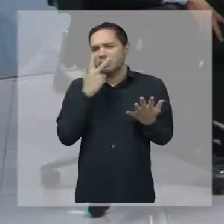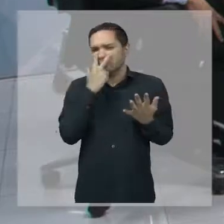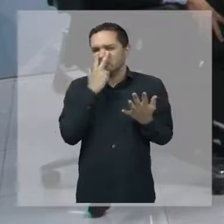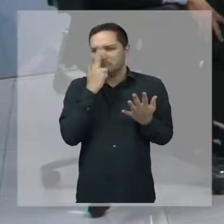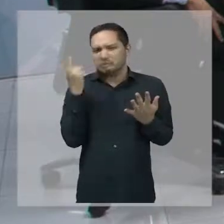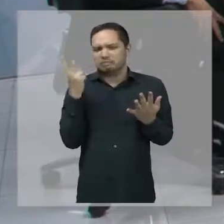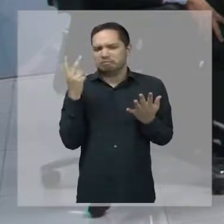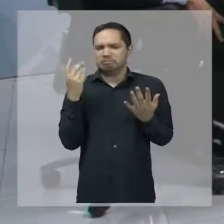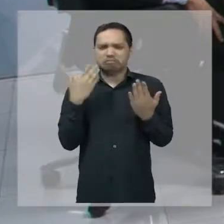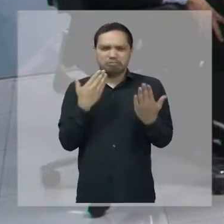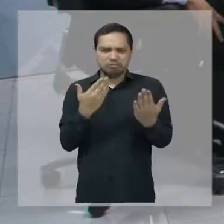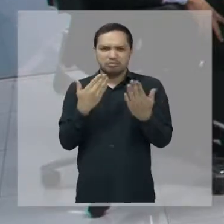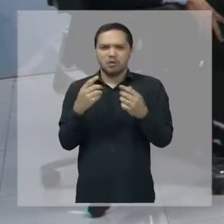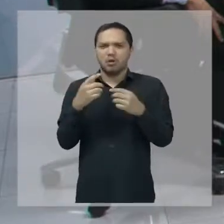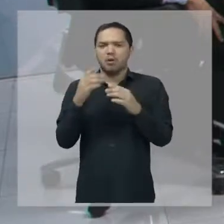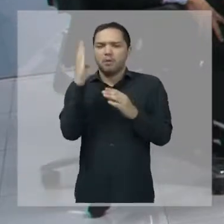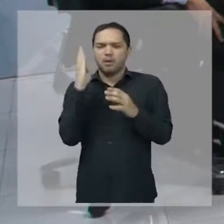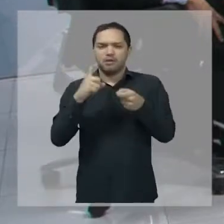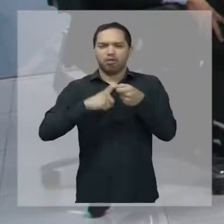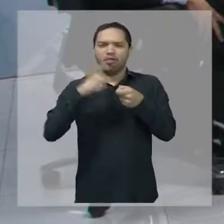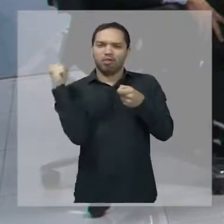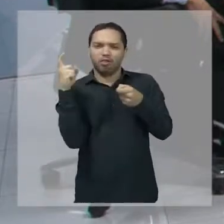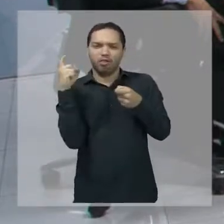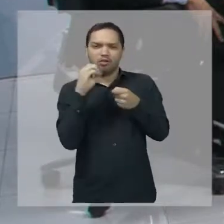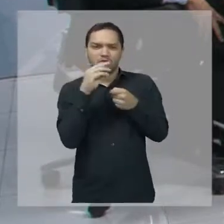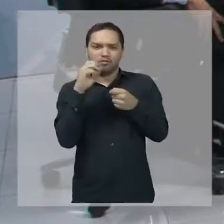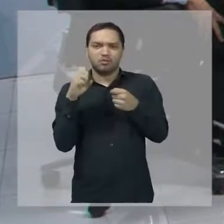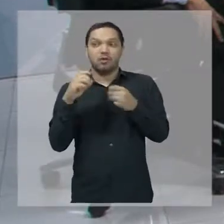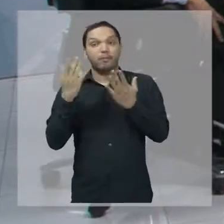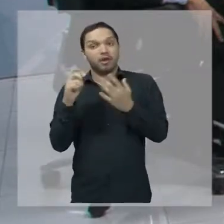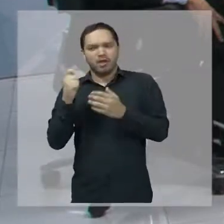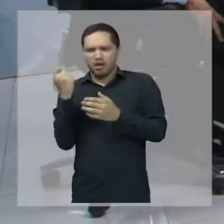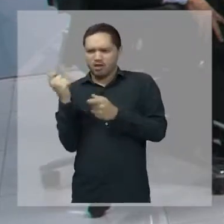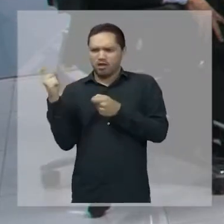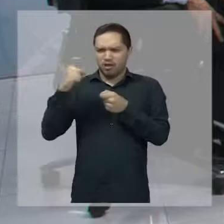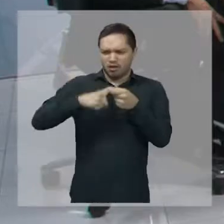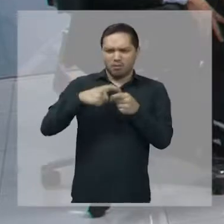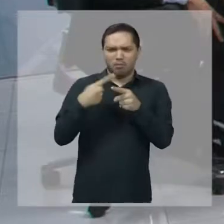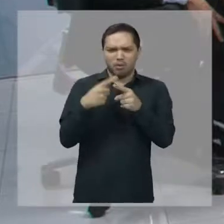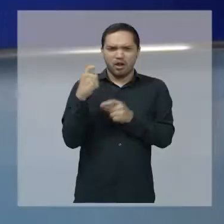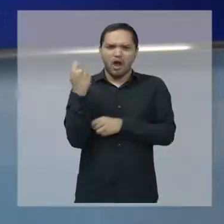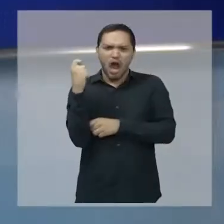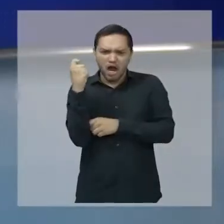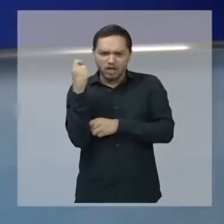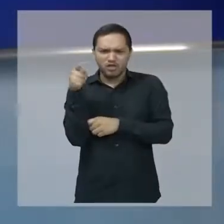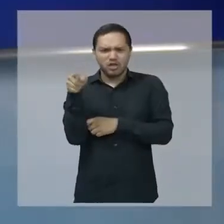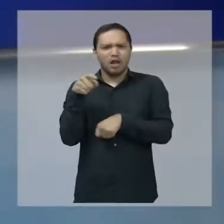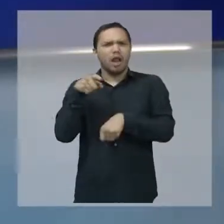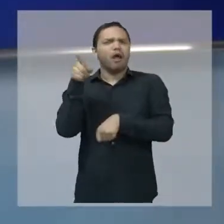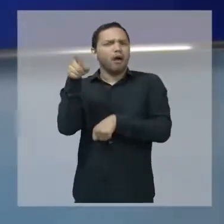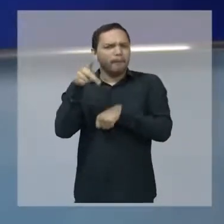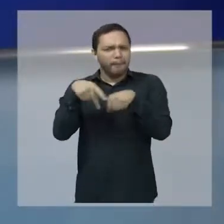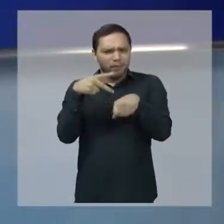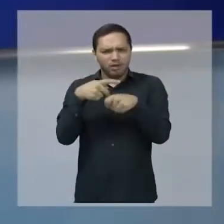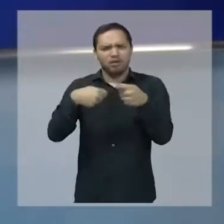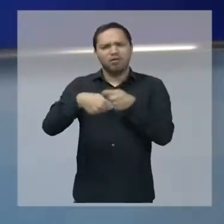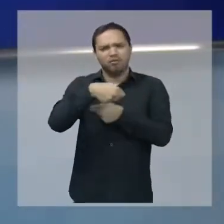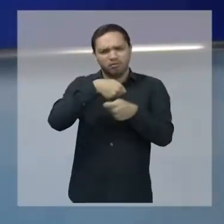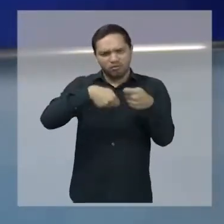contraditório o Brasil ficar de fora e entrar a Argentina com a situação econômica que a Argentina está,